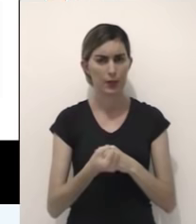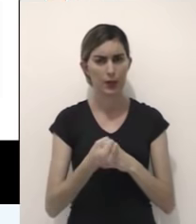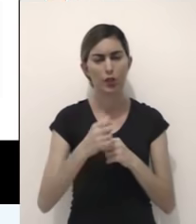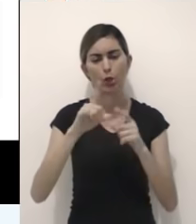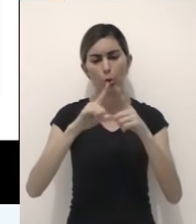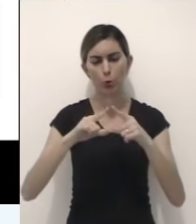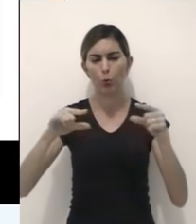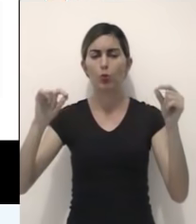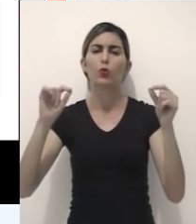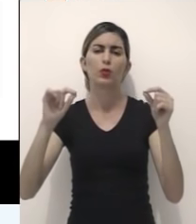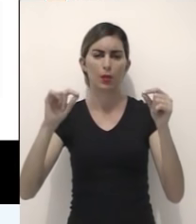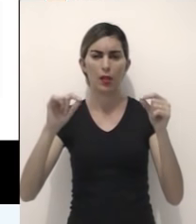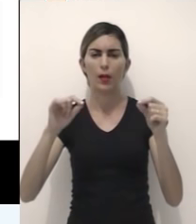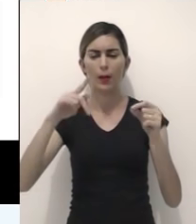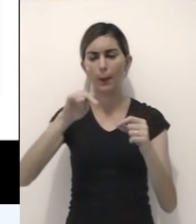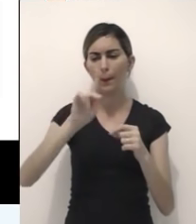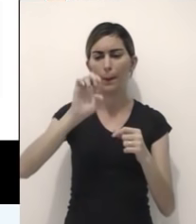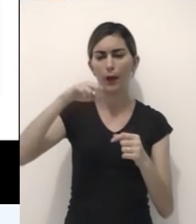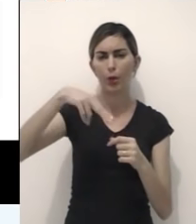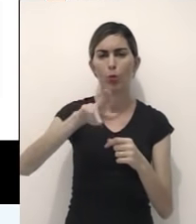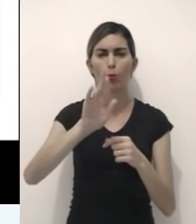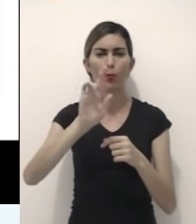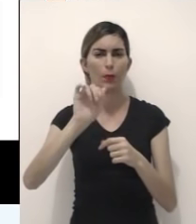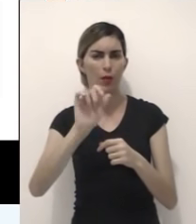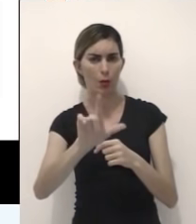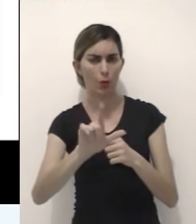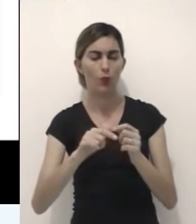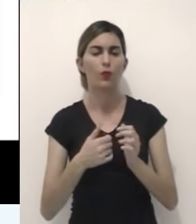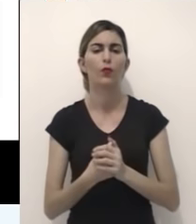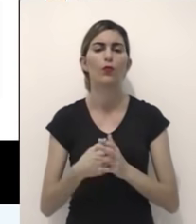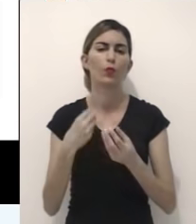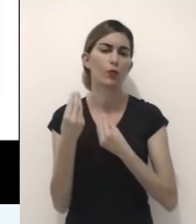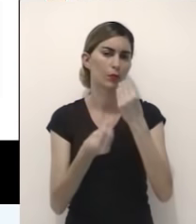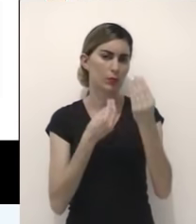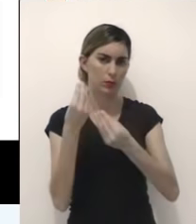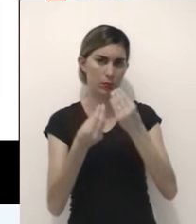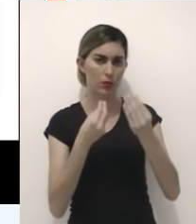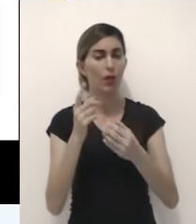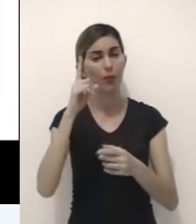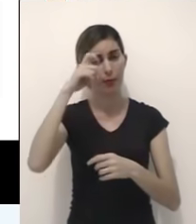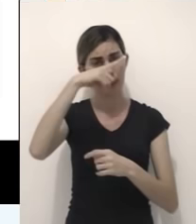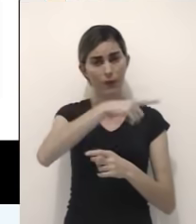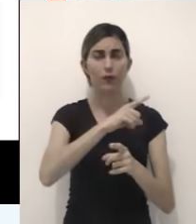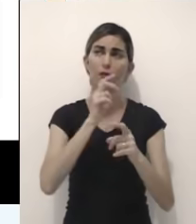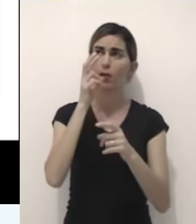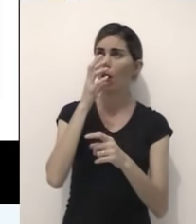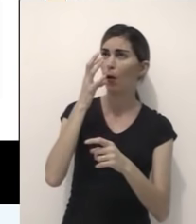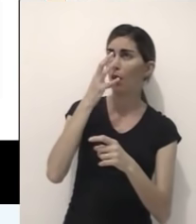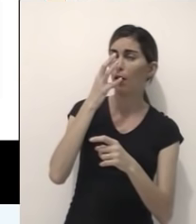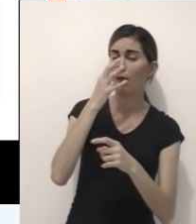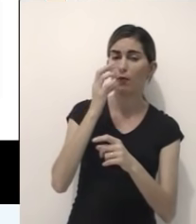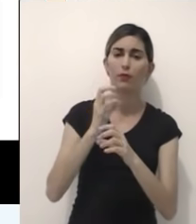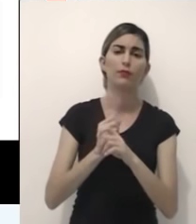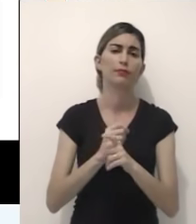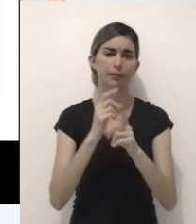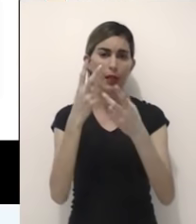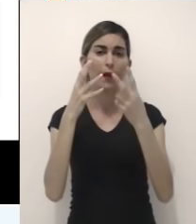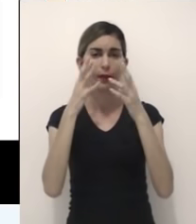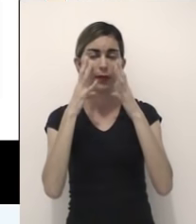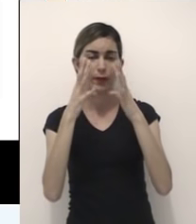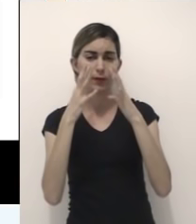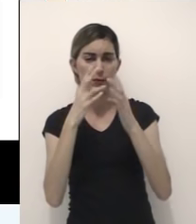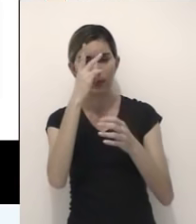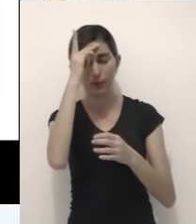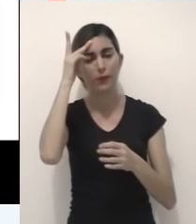eclipse é um eclipse lunar penumbral. É um fenômeno que é difícil de ser observado, não chama